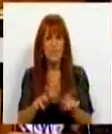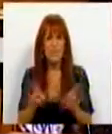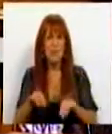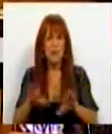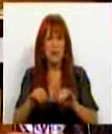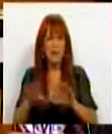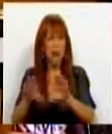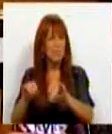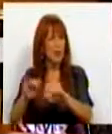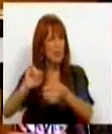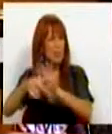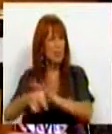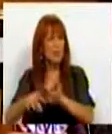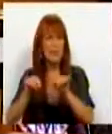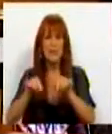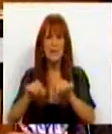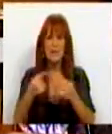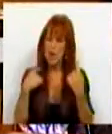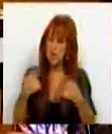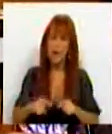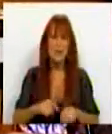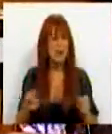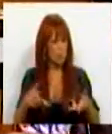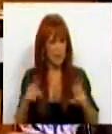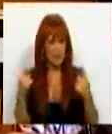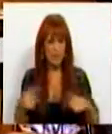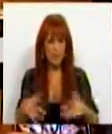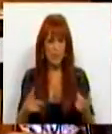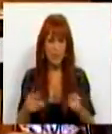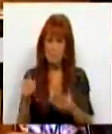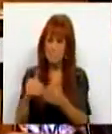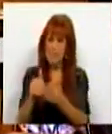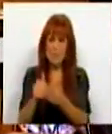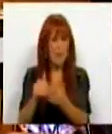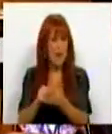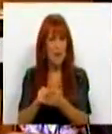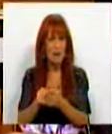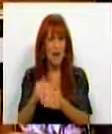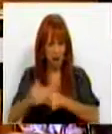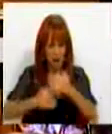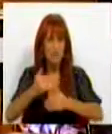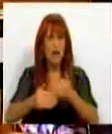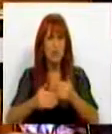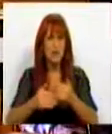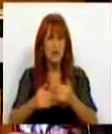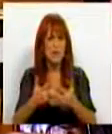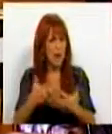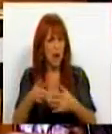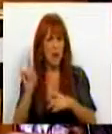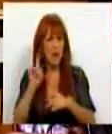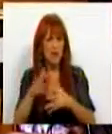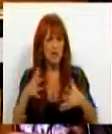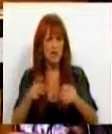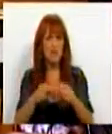ainda ir mais longe, aprofundá-la. Daí que tenhamos toda a disponibilidade para introduzir avanços significativos